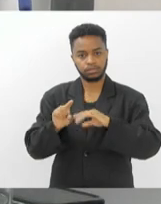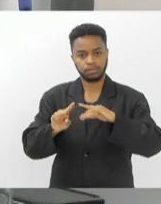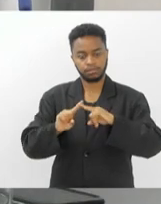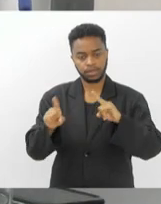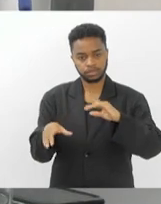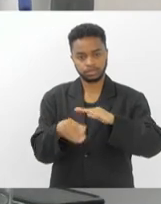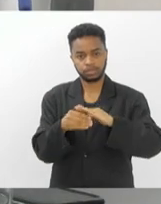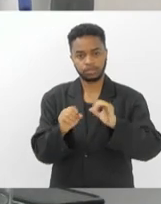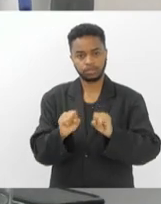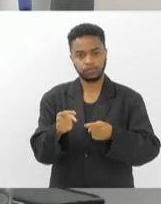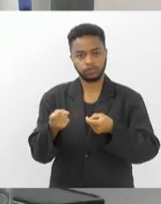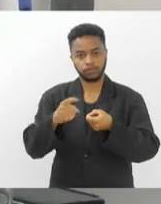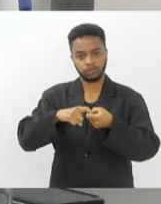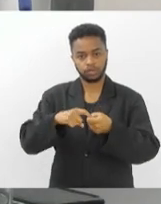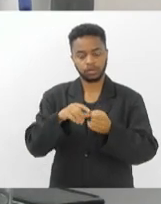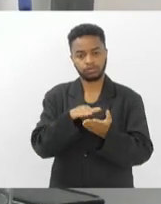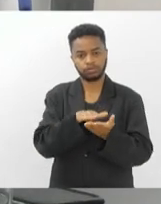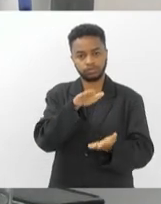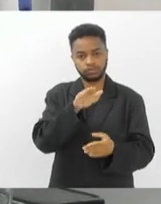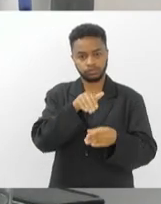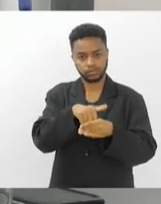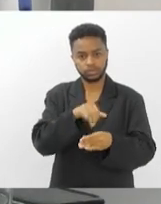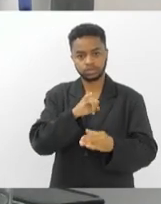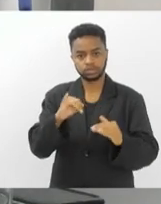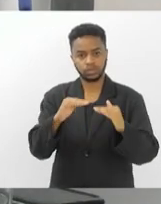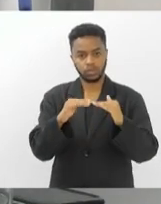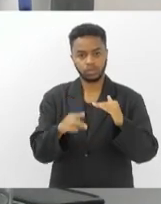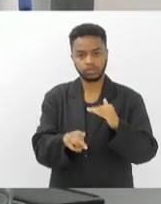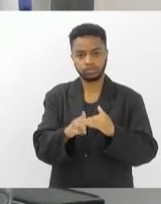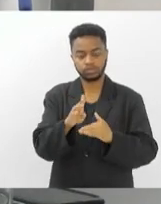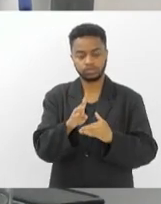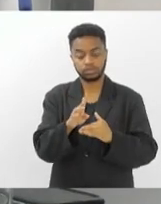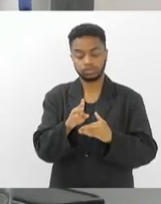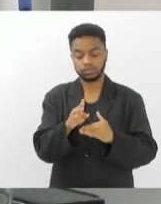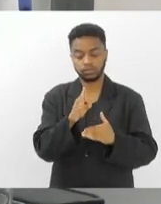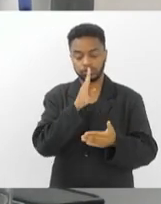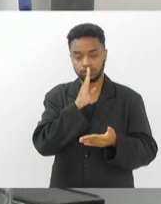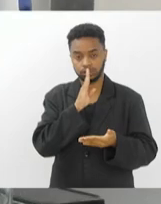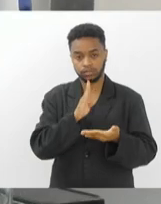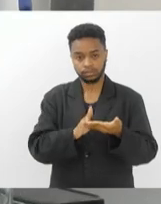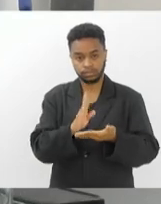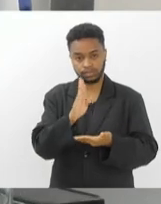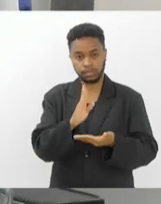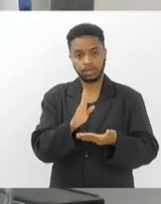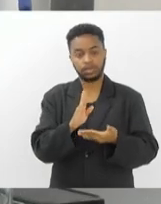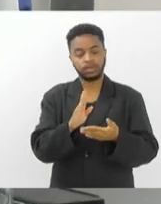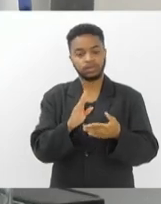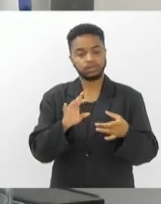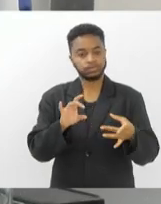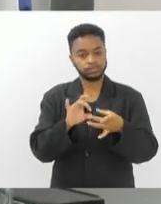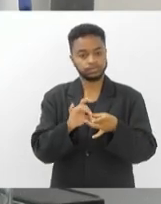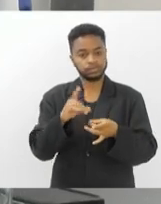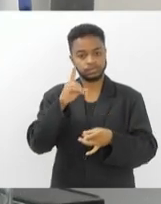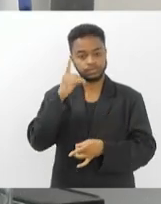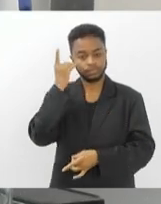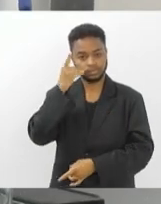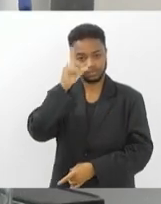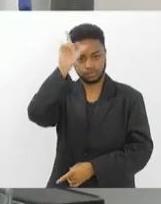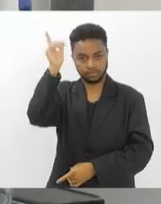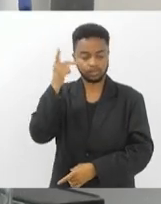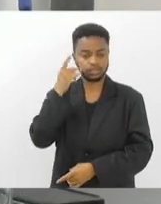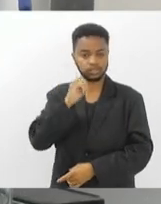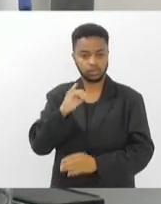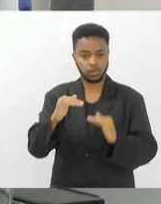Então, retomando a votação em bloco, senhores que aprovam os pareceres, incluindo os dois retificados por mim pelo deputado Luiz Paulo, permaneçam como